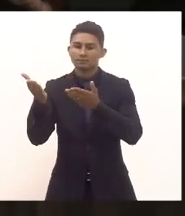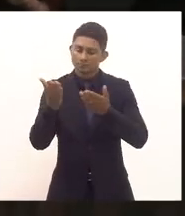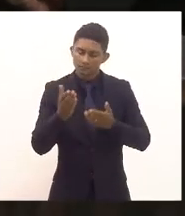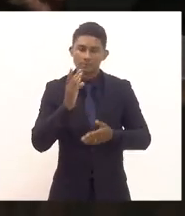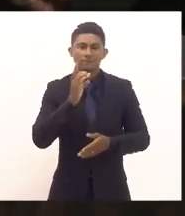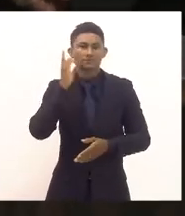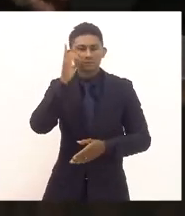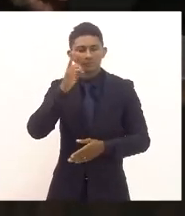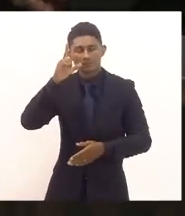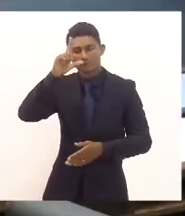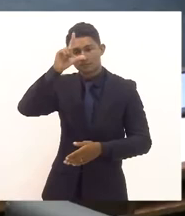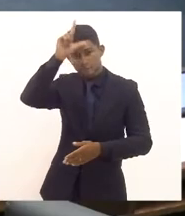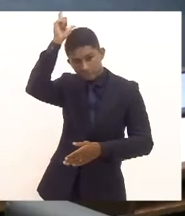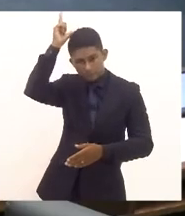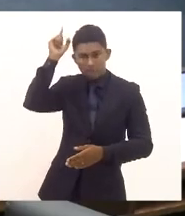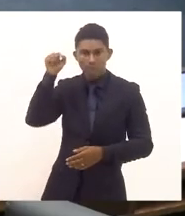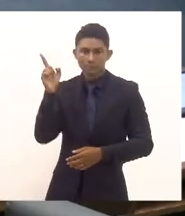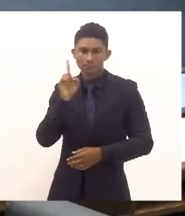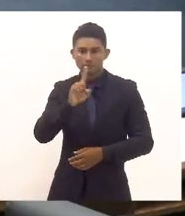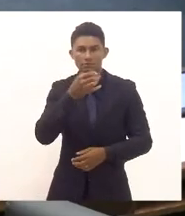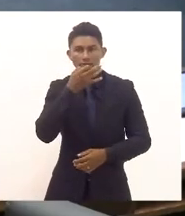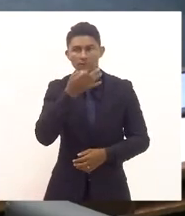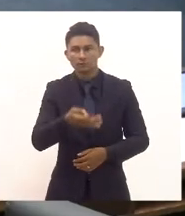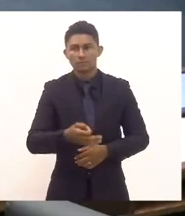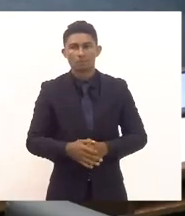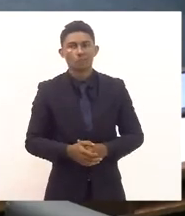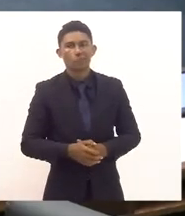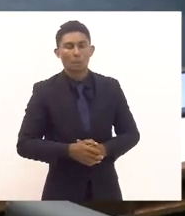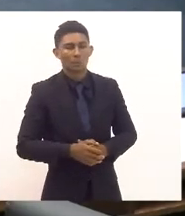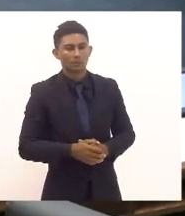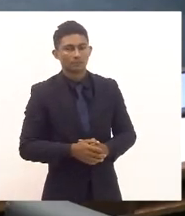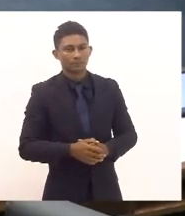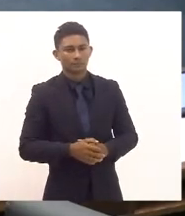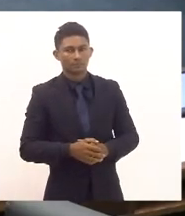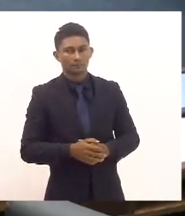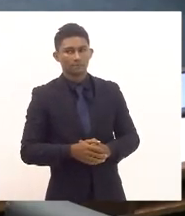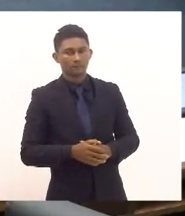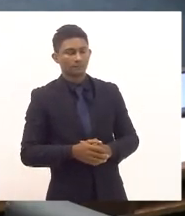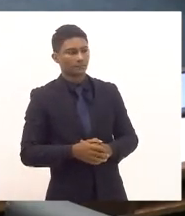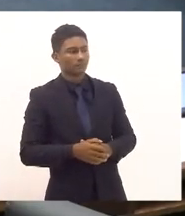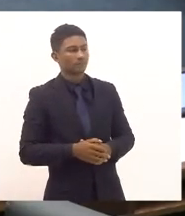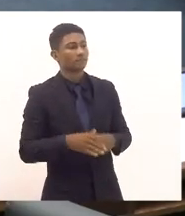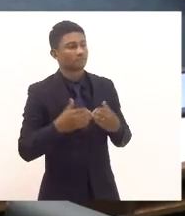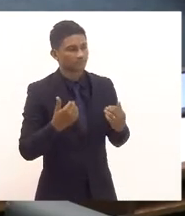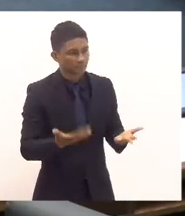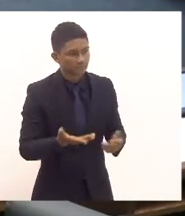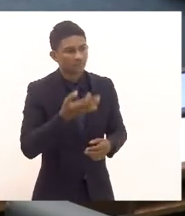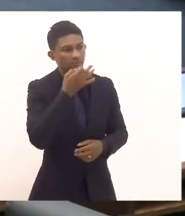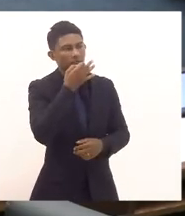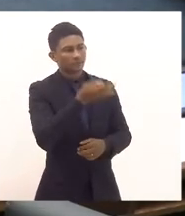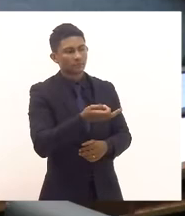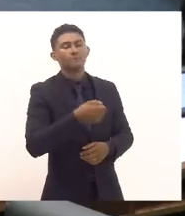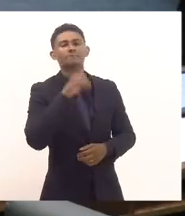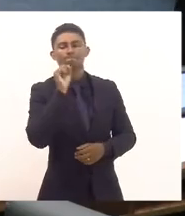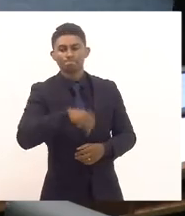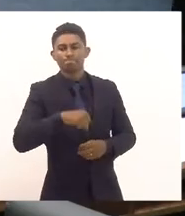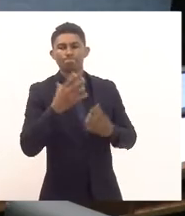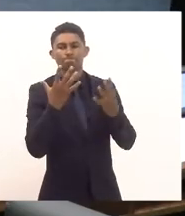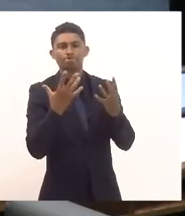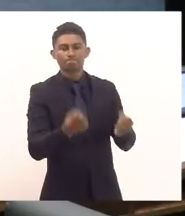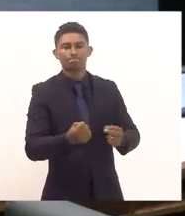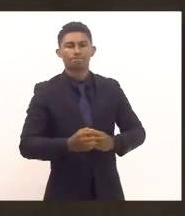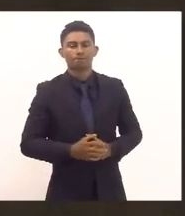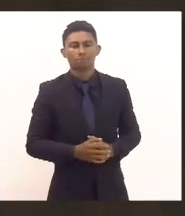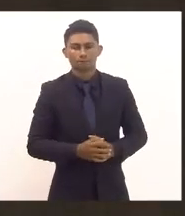Deputado Luiz Paulo Vale emite parecer pela cassação de seu presidente que dó o parecer favorável